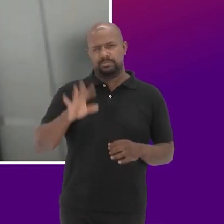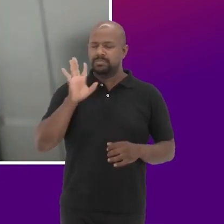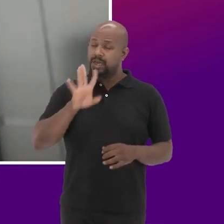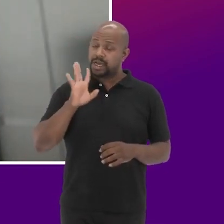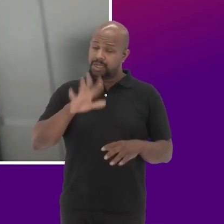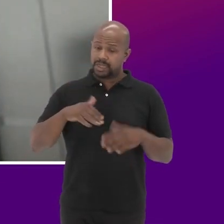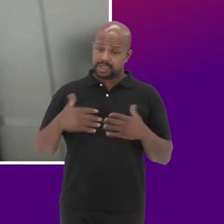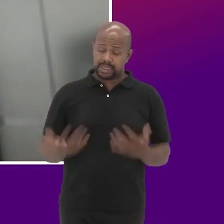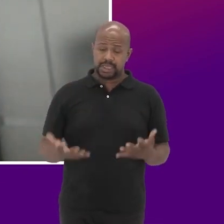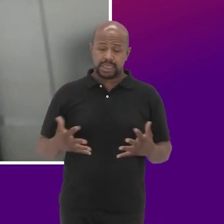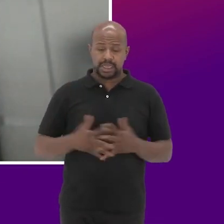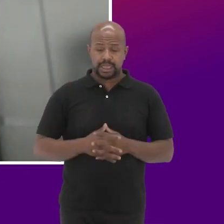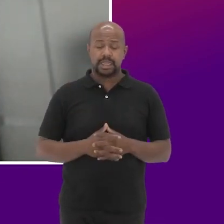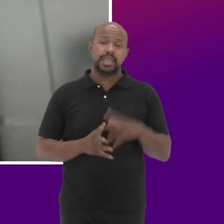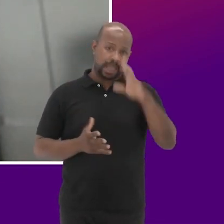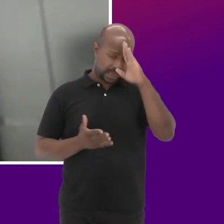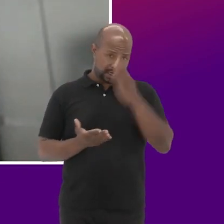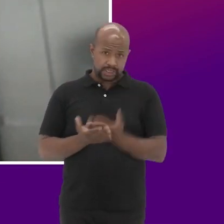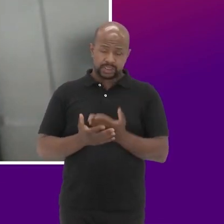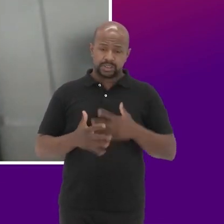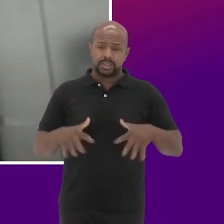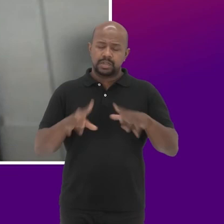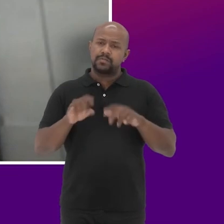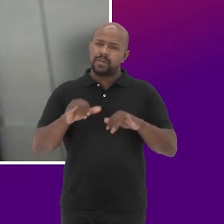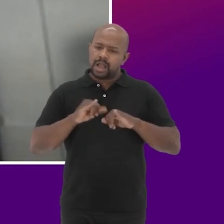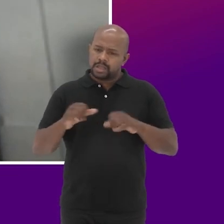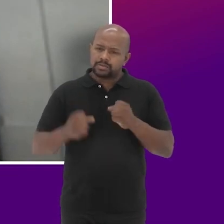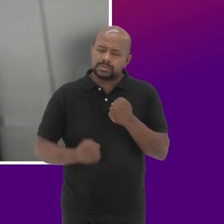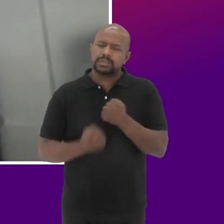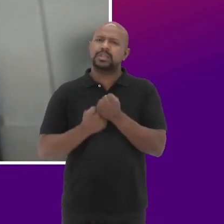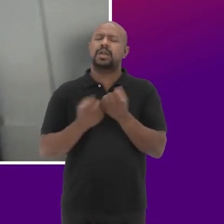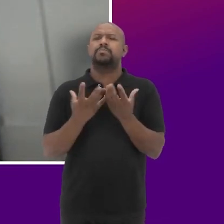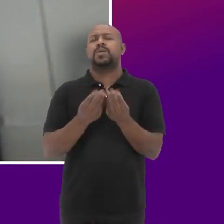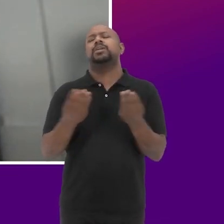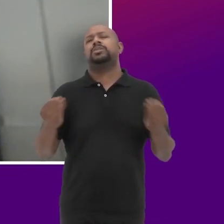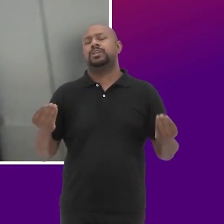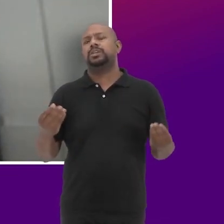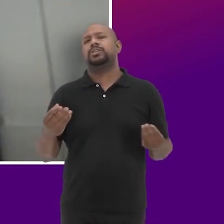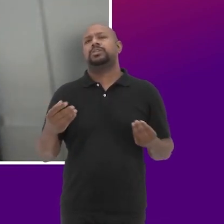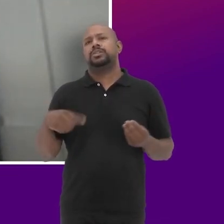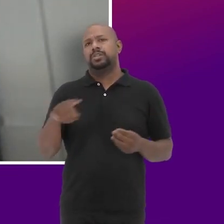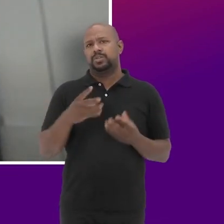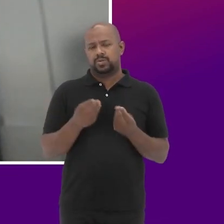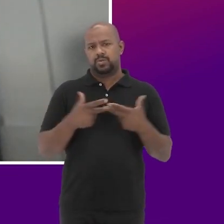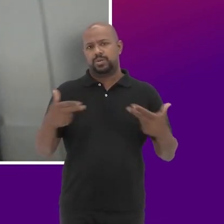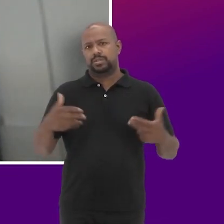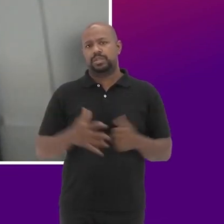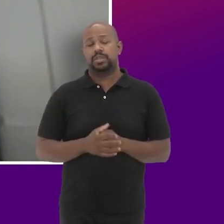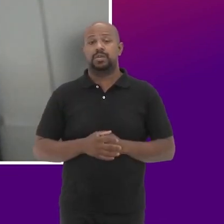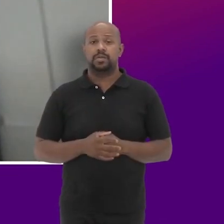que, e acreditamos, vai auxiliar bastante a questão